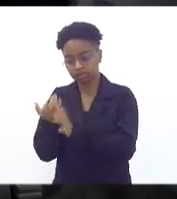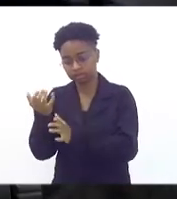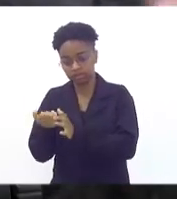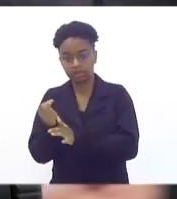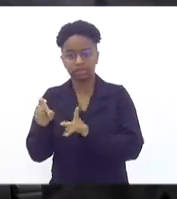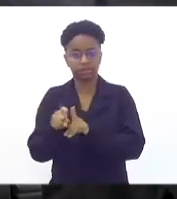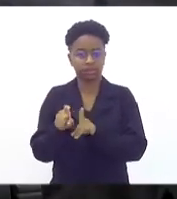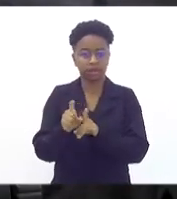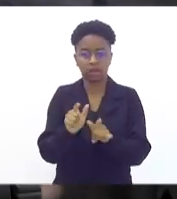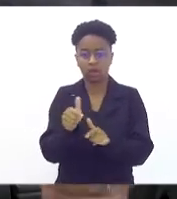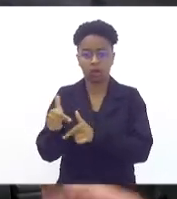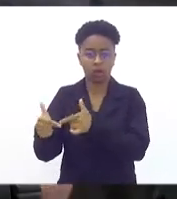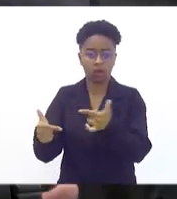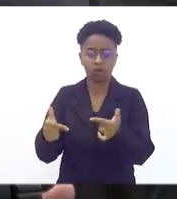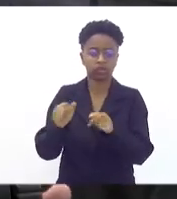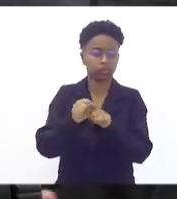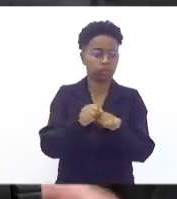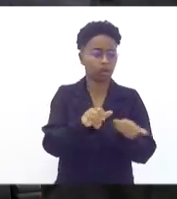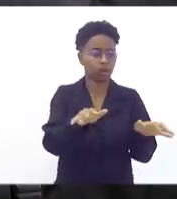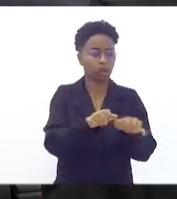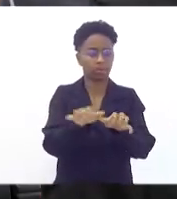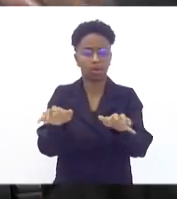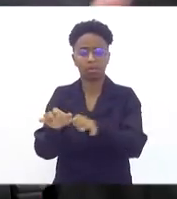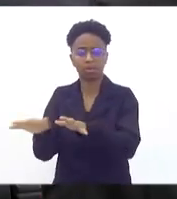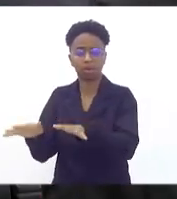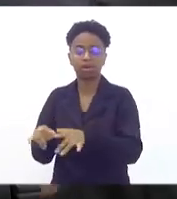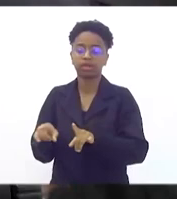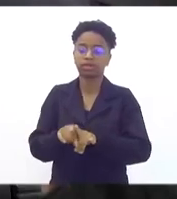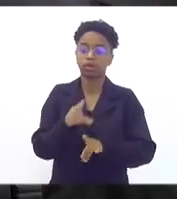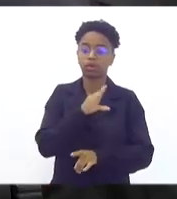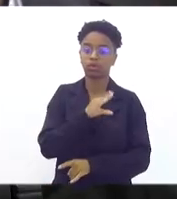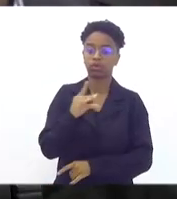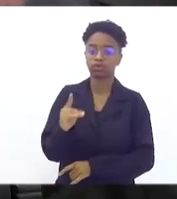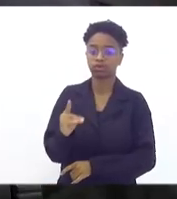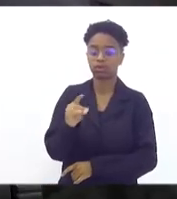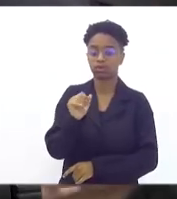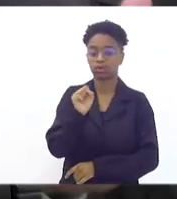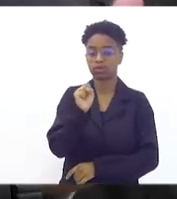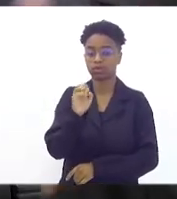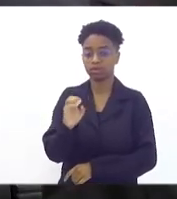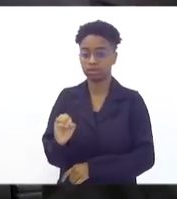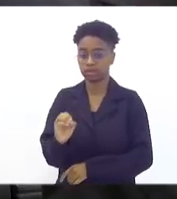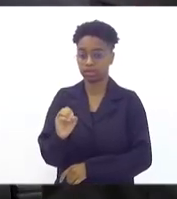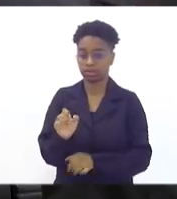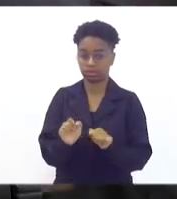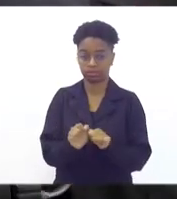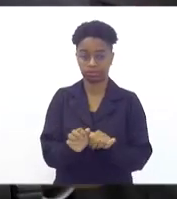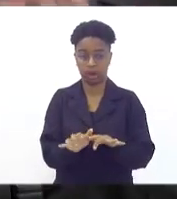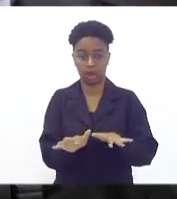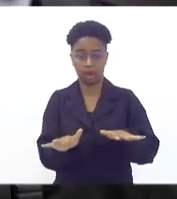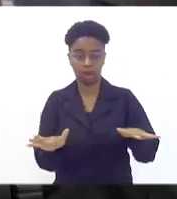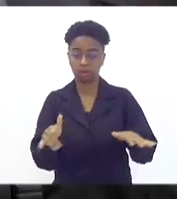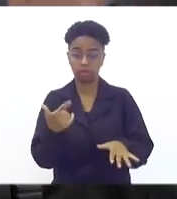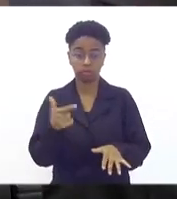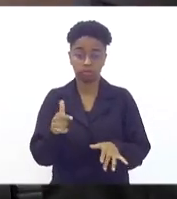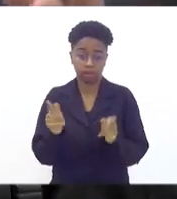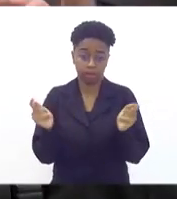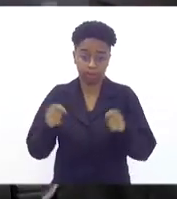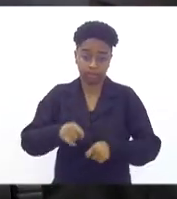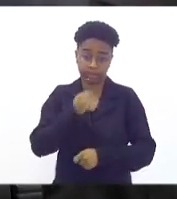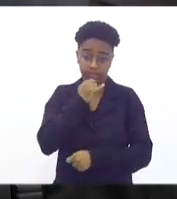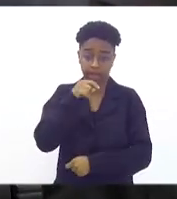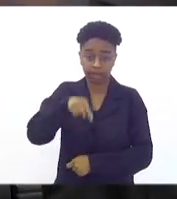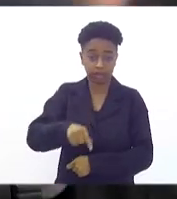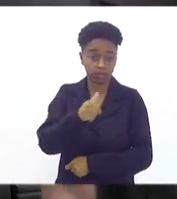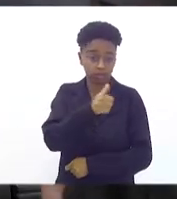parques geradores fora os parques transmissores ainda coordena 80 distribuidora de energia não há possibilidade de ela por exemplo aqui